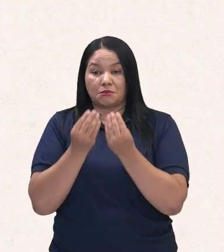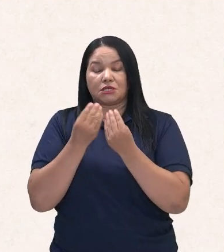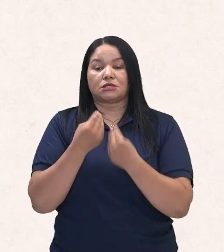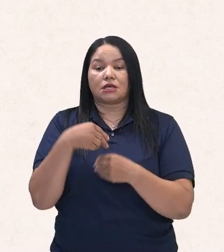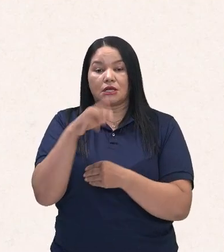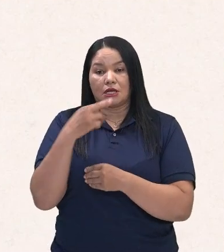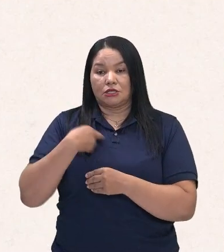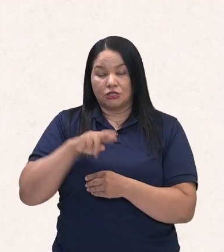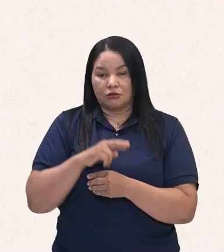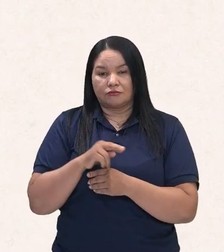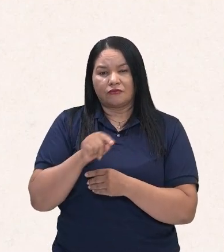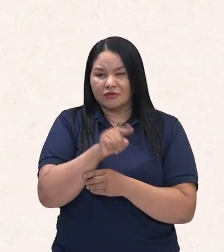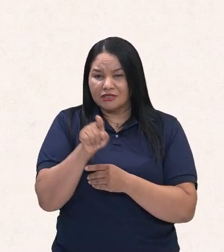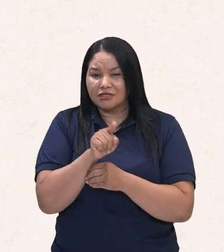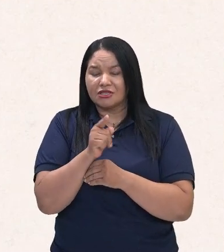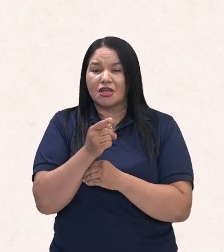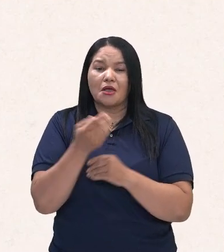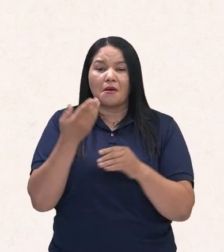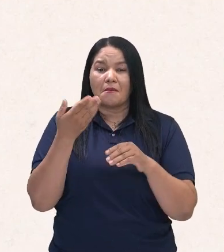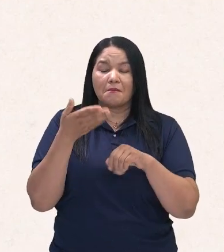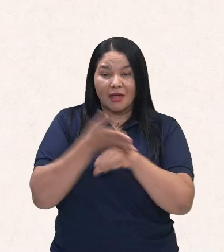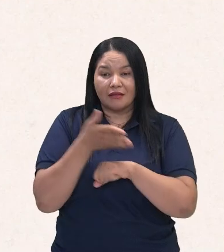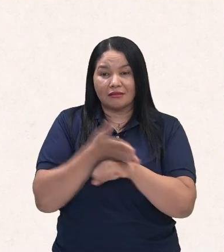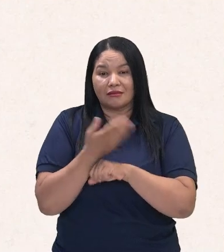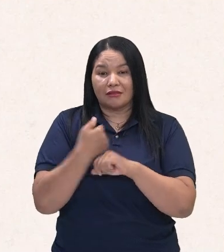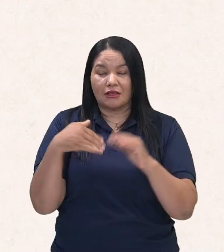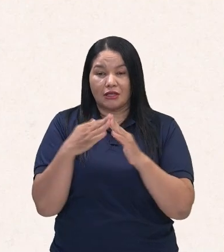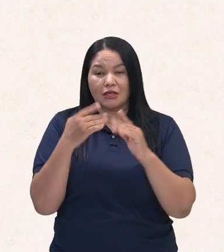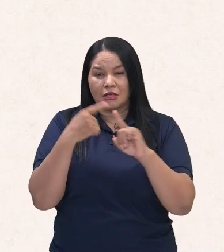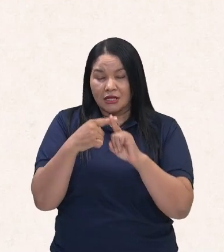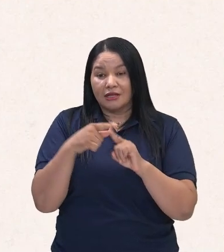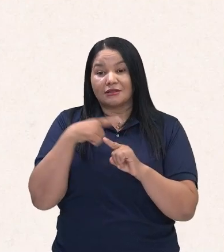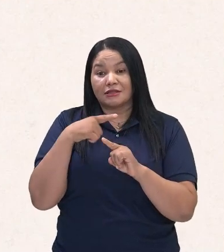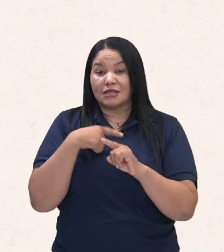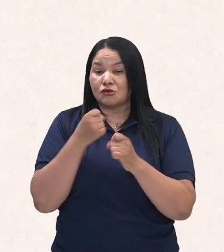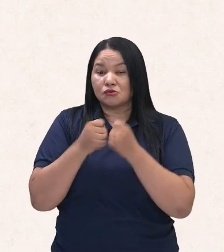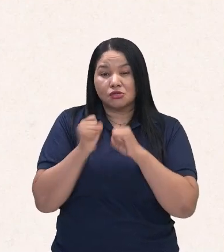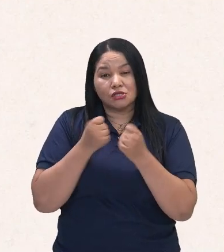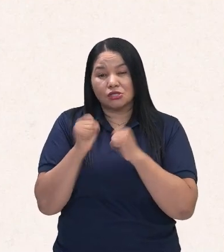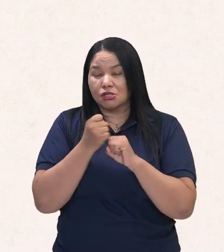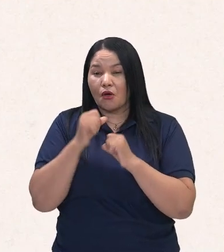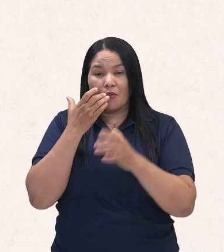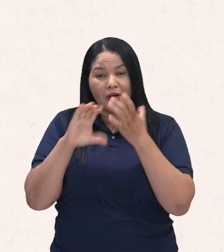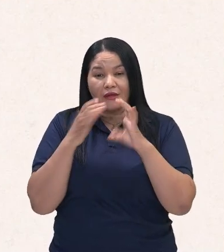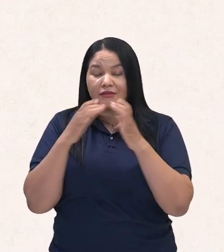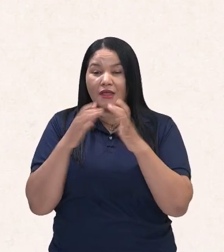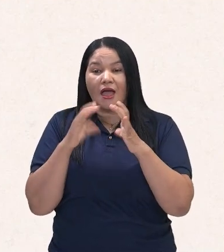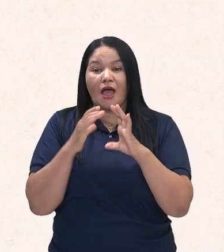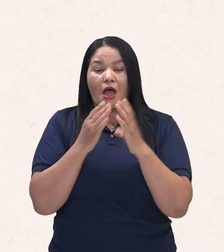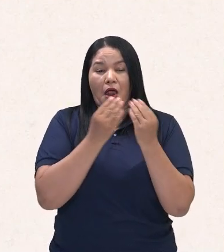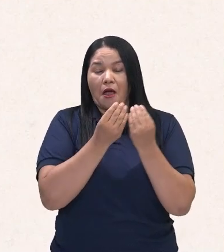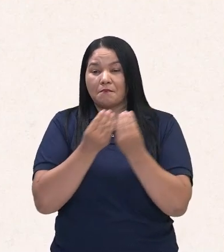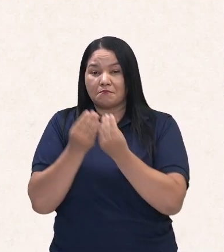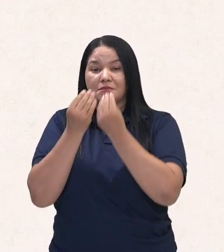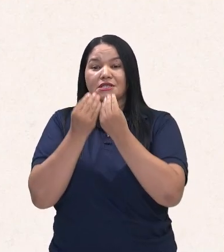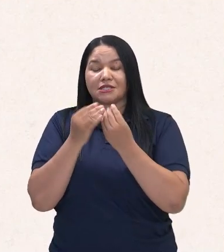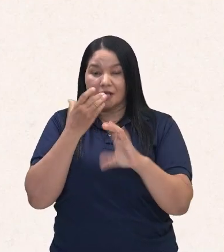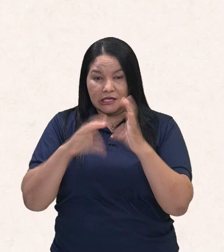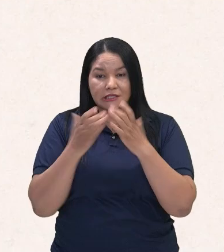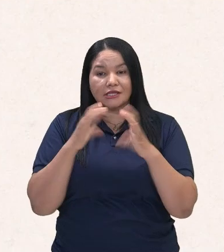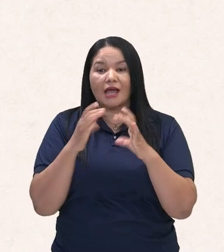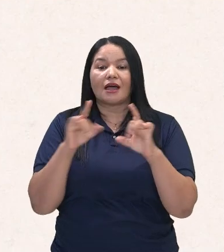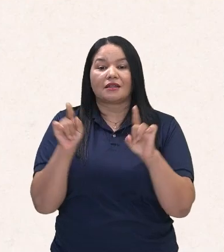que frequenta ali a igreja deve perceber que sempre tem um salmo cantado, uma parte da missa cantada.